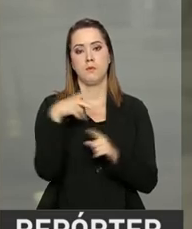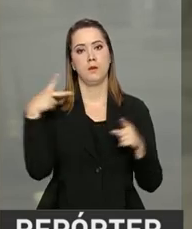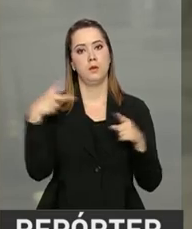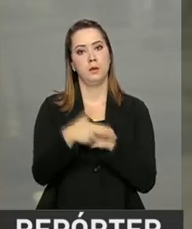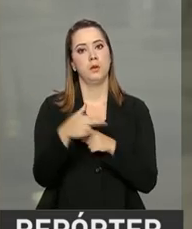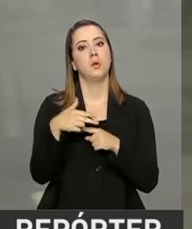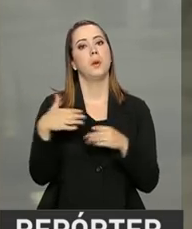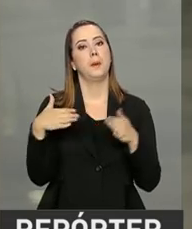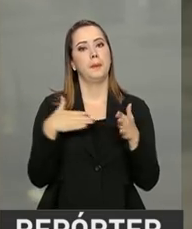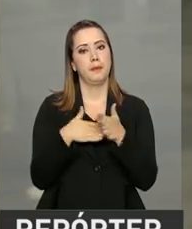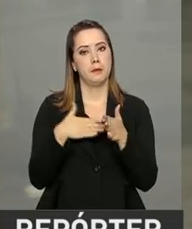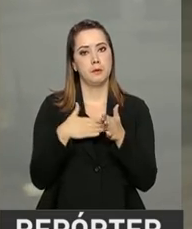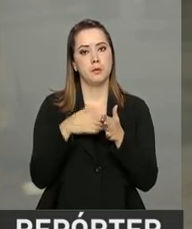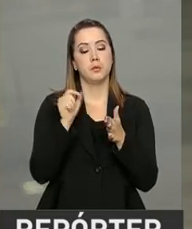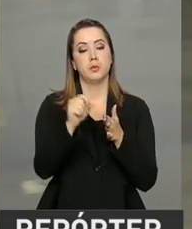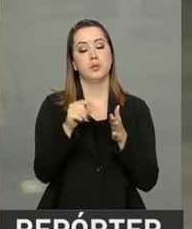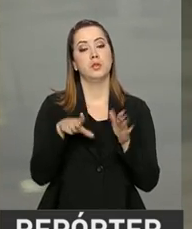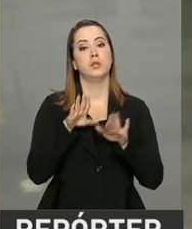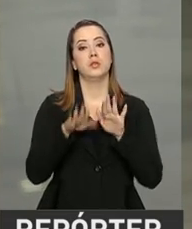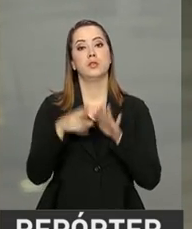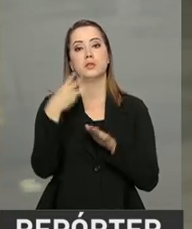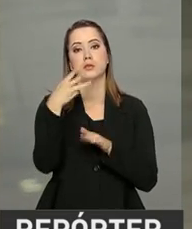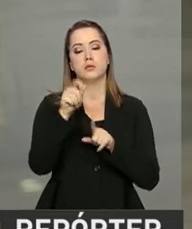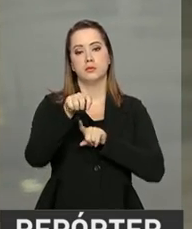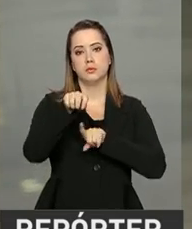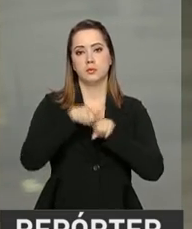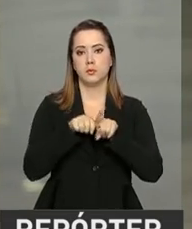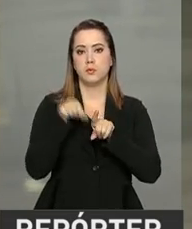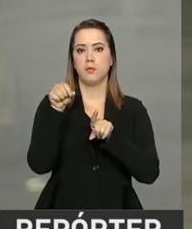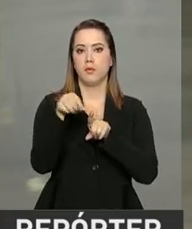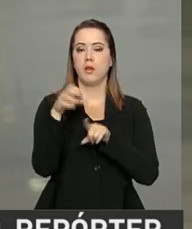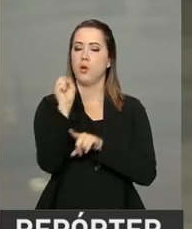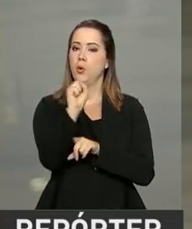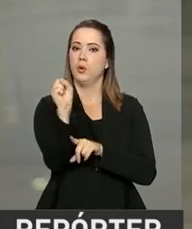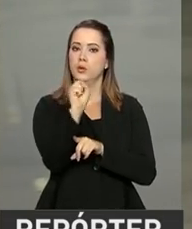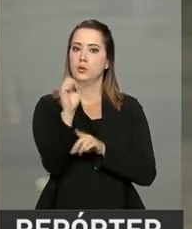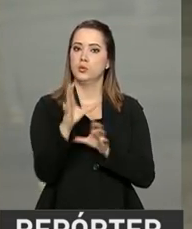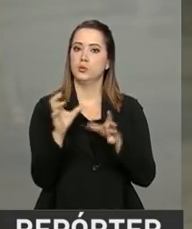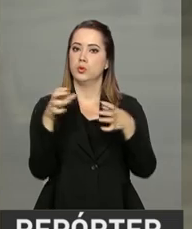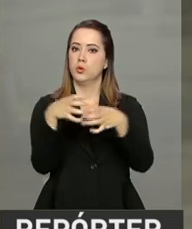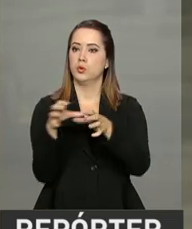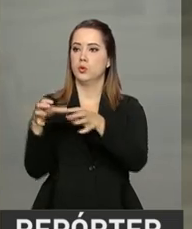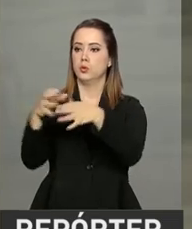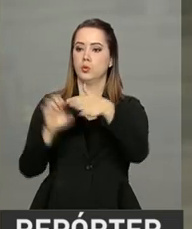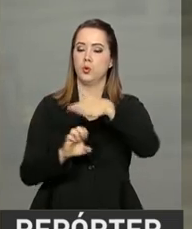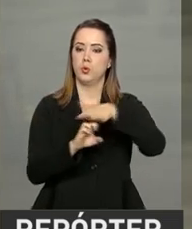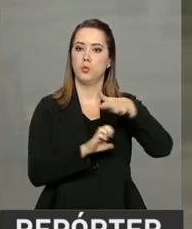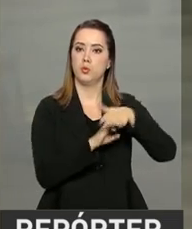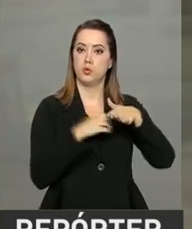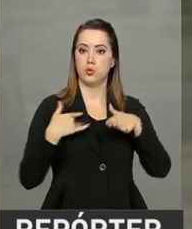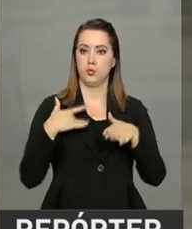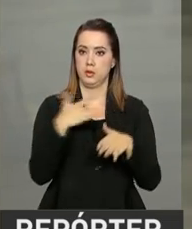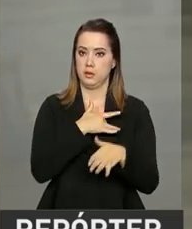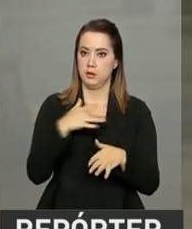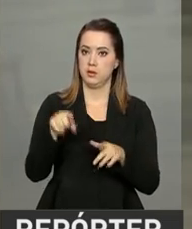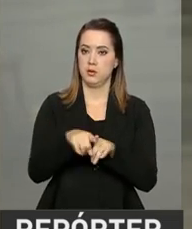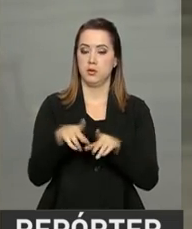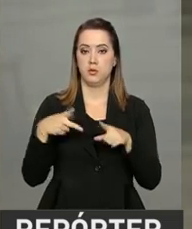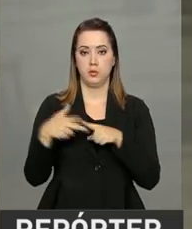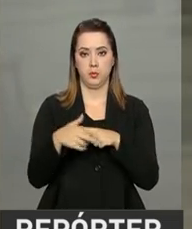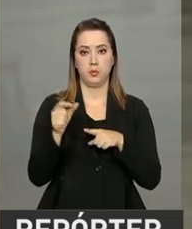suspensão dos planos vale por pelo menos 3 meses se as oito operadoras responsáveis por esses 23 planos de saúde